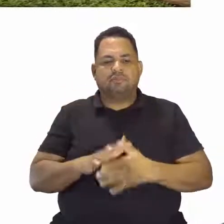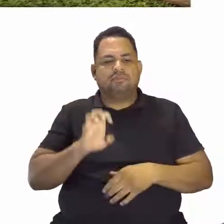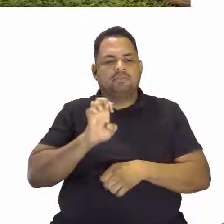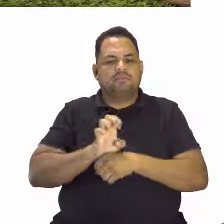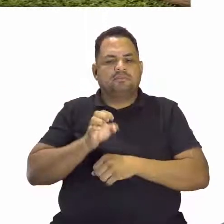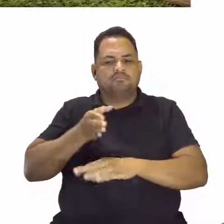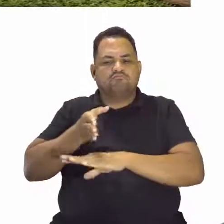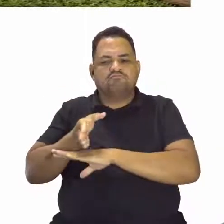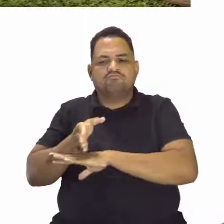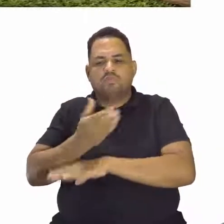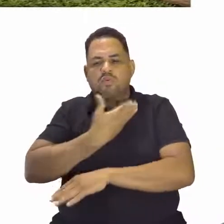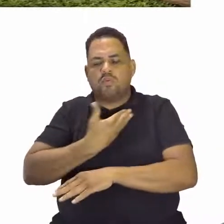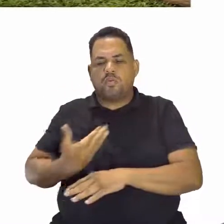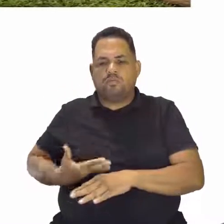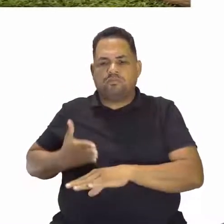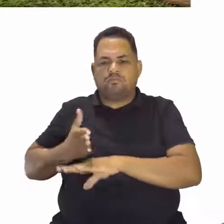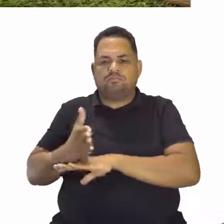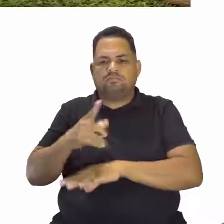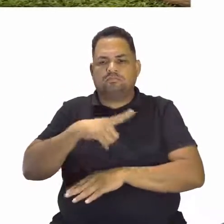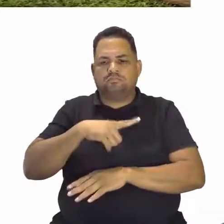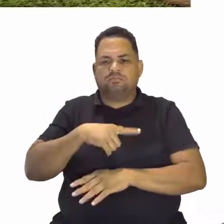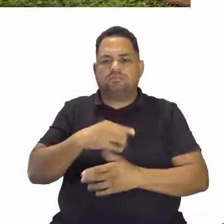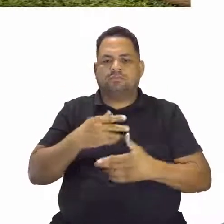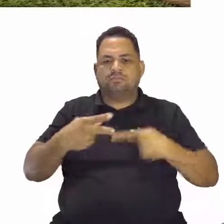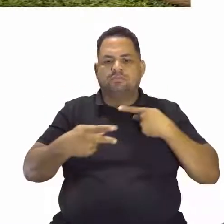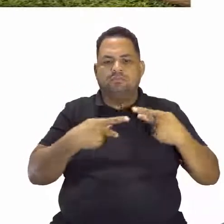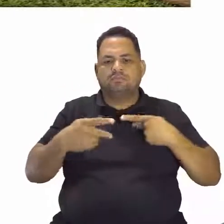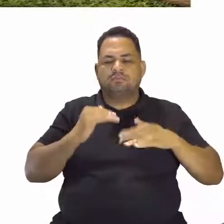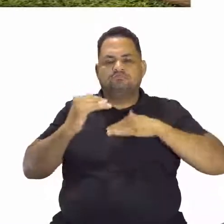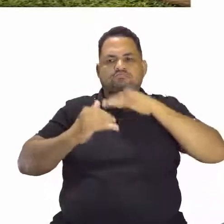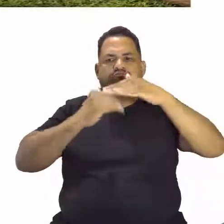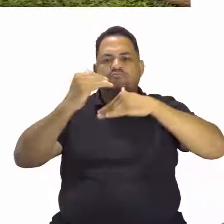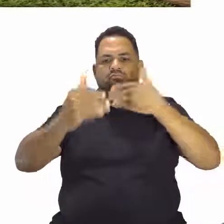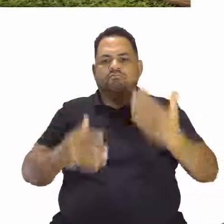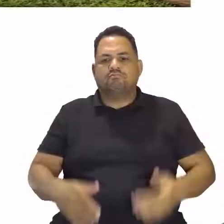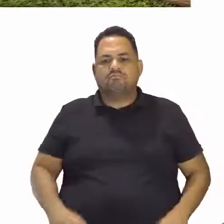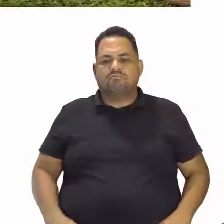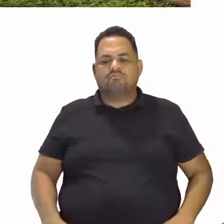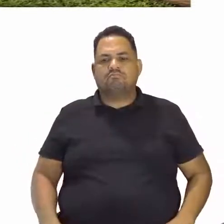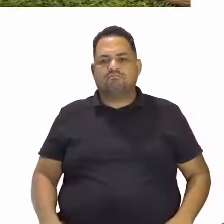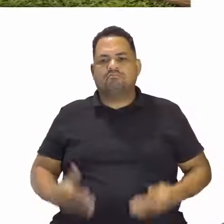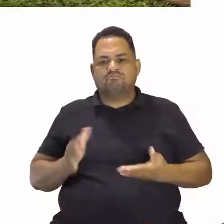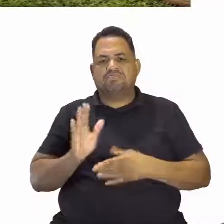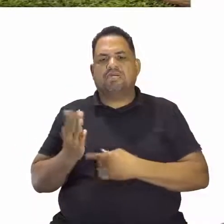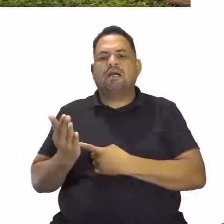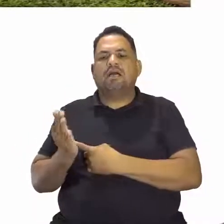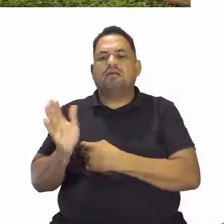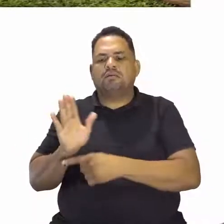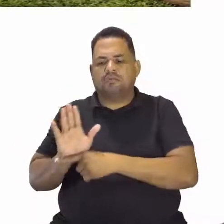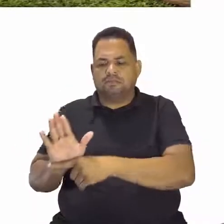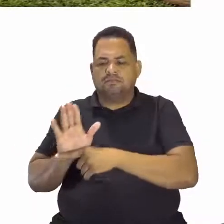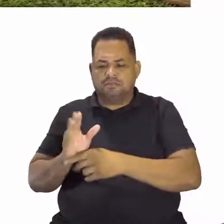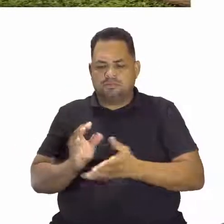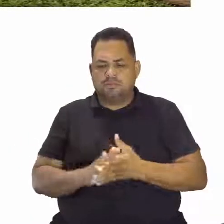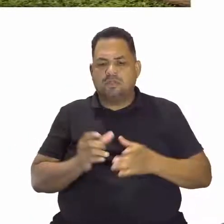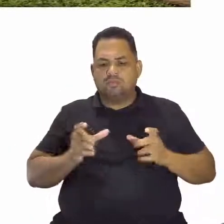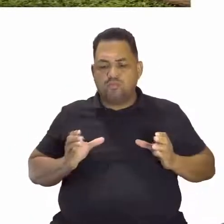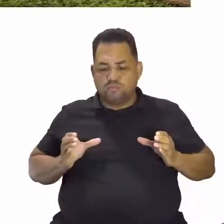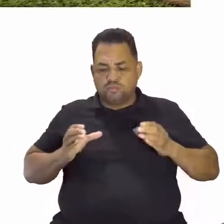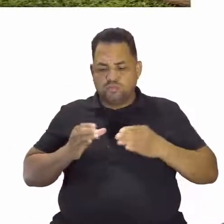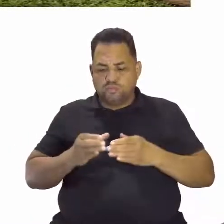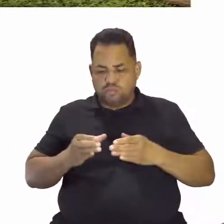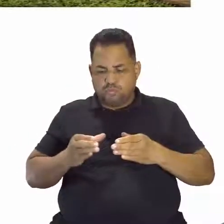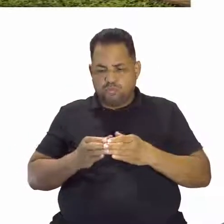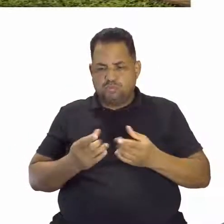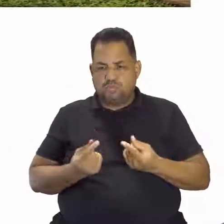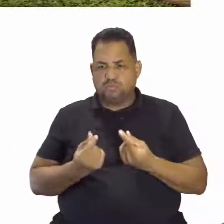ele entra para trazer esses projetos de desenvolvimento para beneficiar o grande capital. Está enricando